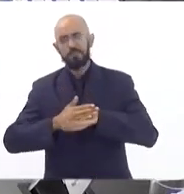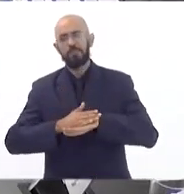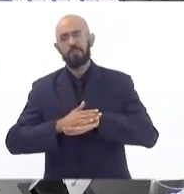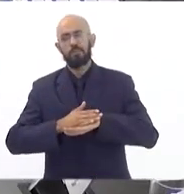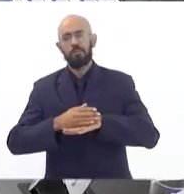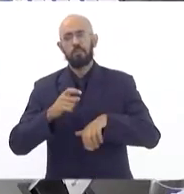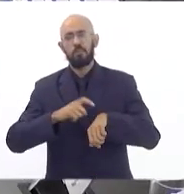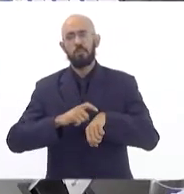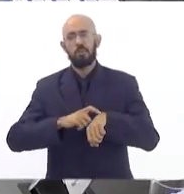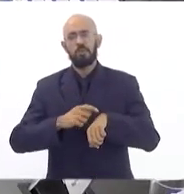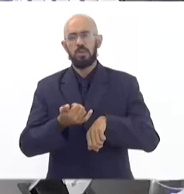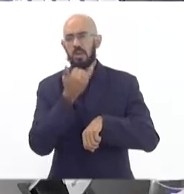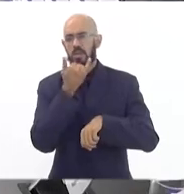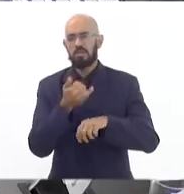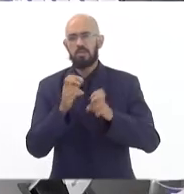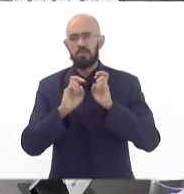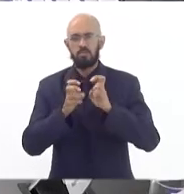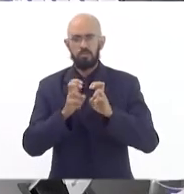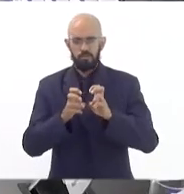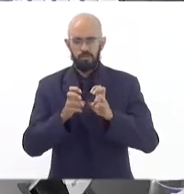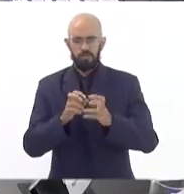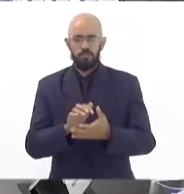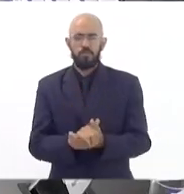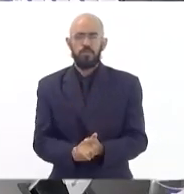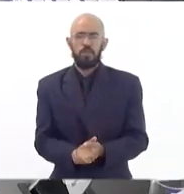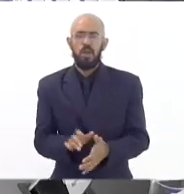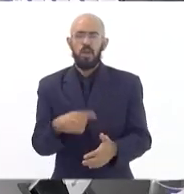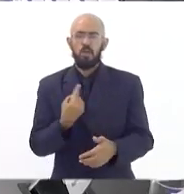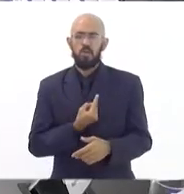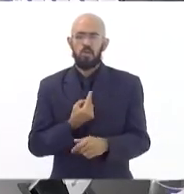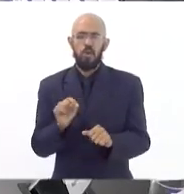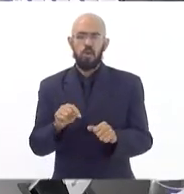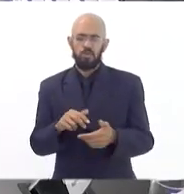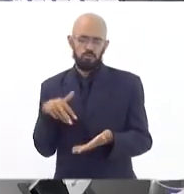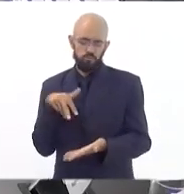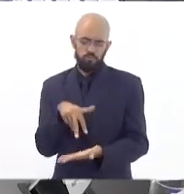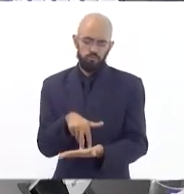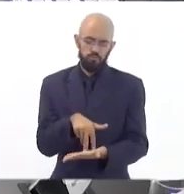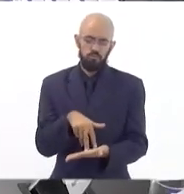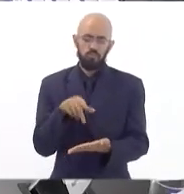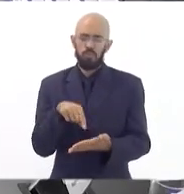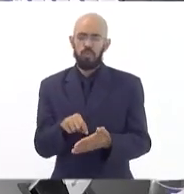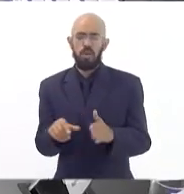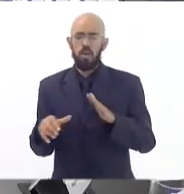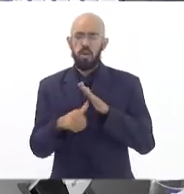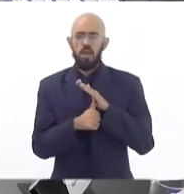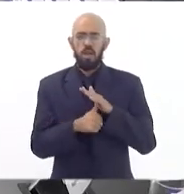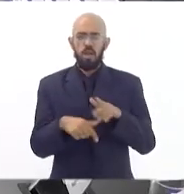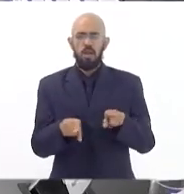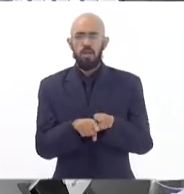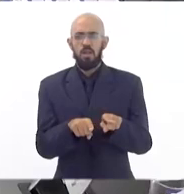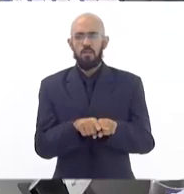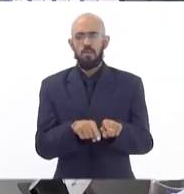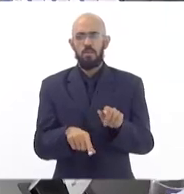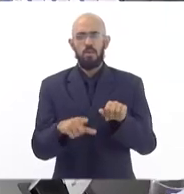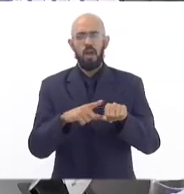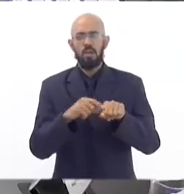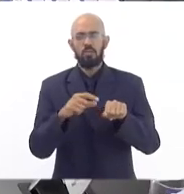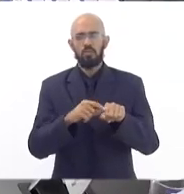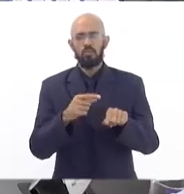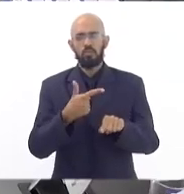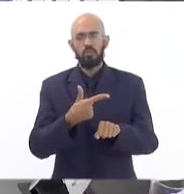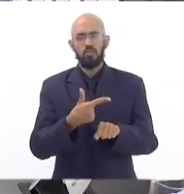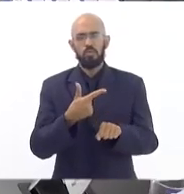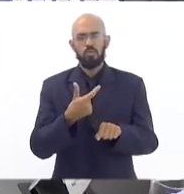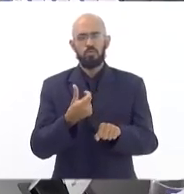desate Ferroviário Então as nossas atuações têm sido feitos no furto e no artigo 26 0 do Código